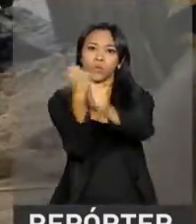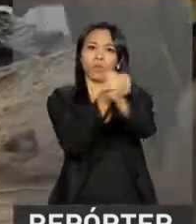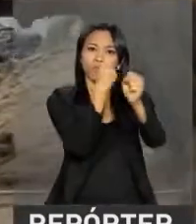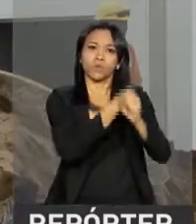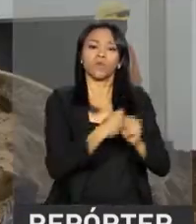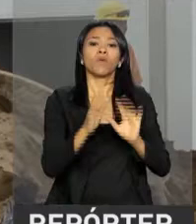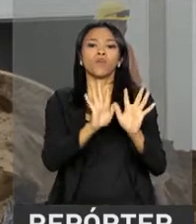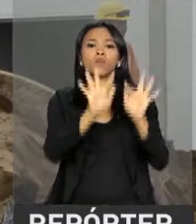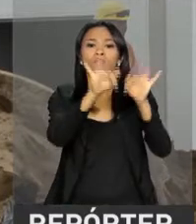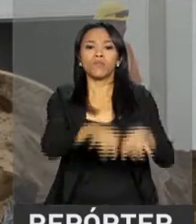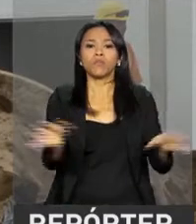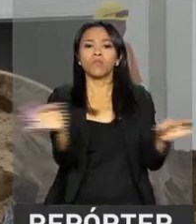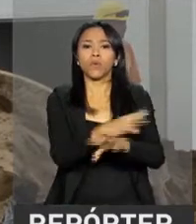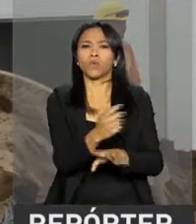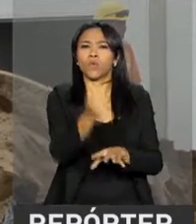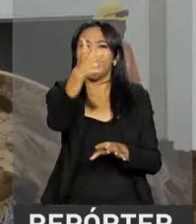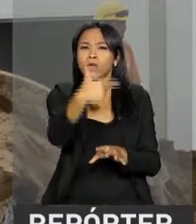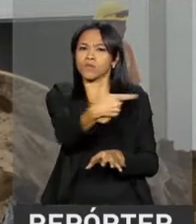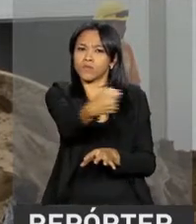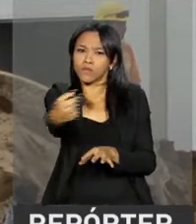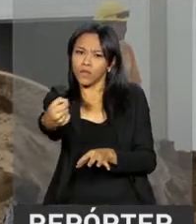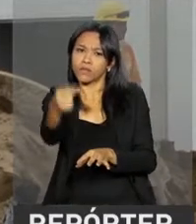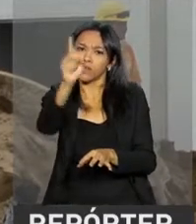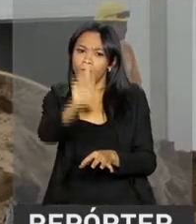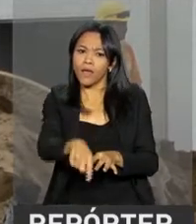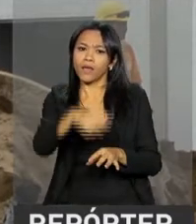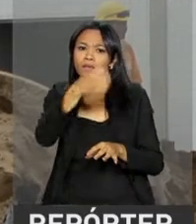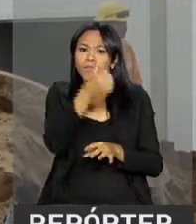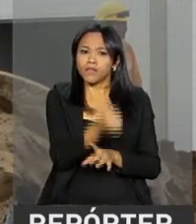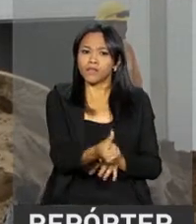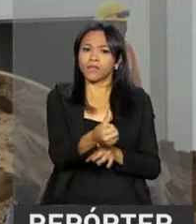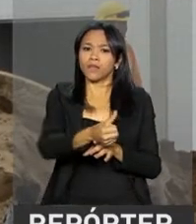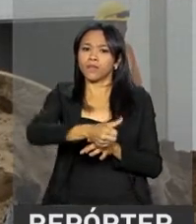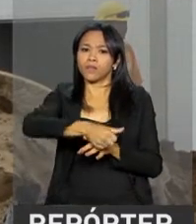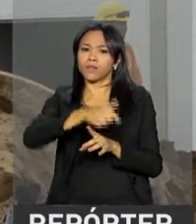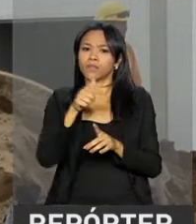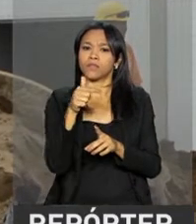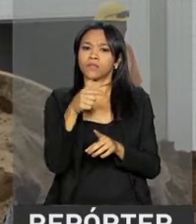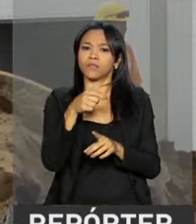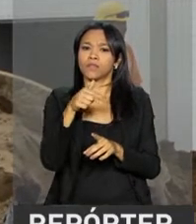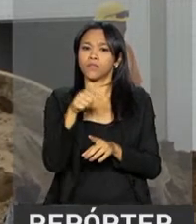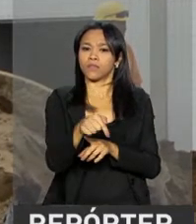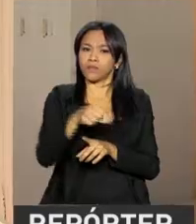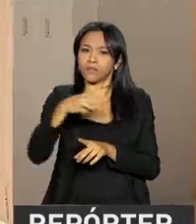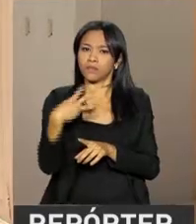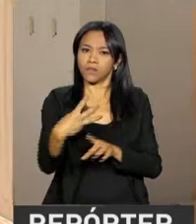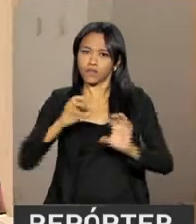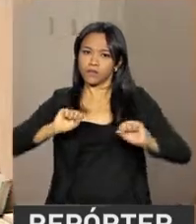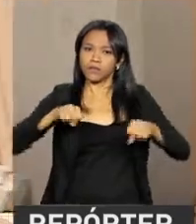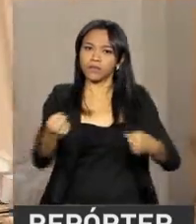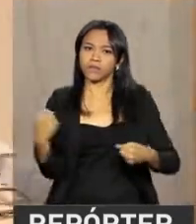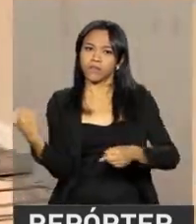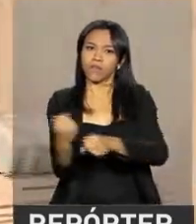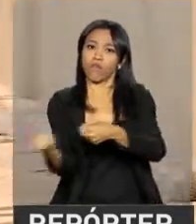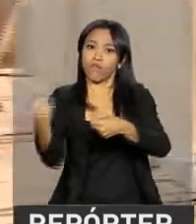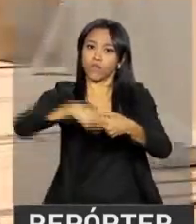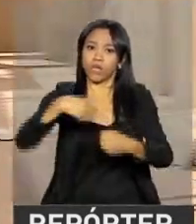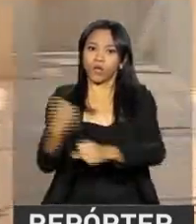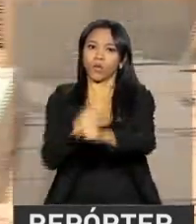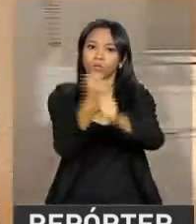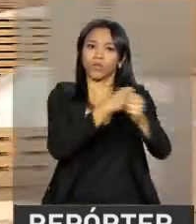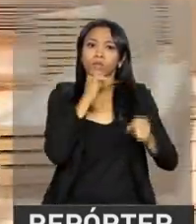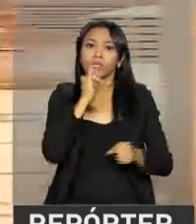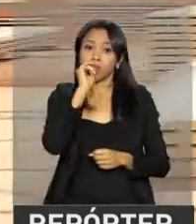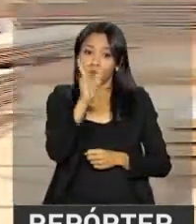concluiu quase 200 são 673 empreendimentos restabelecidos a construção desta creche na cidade